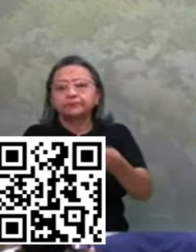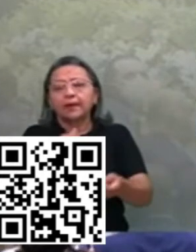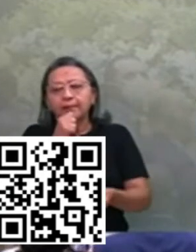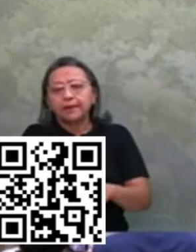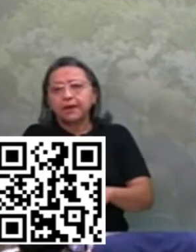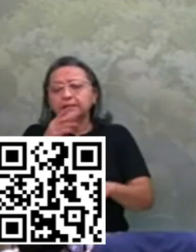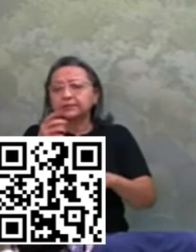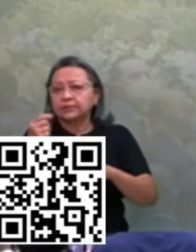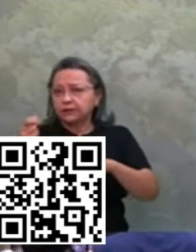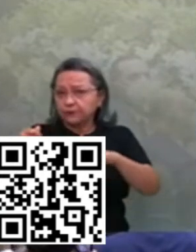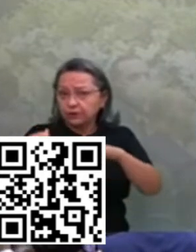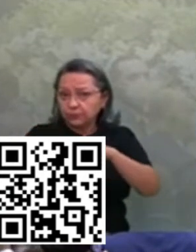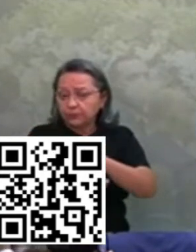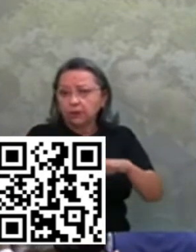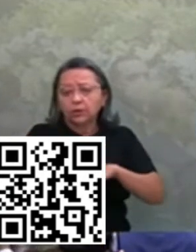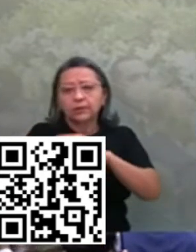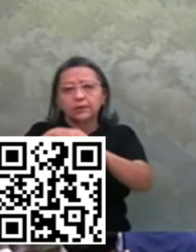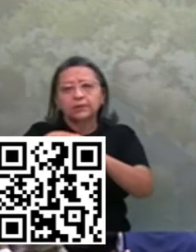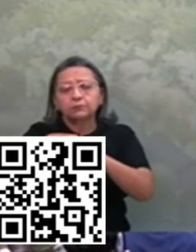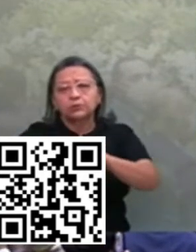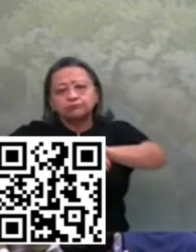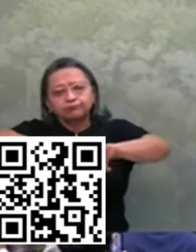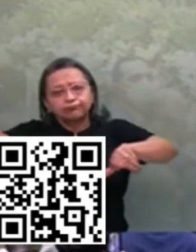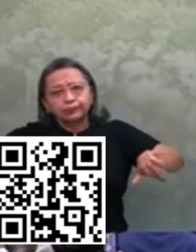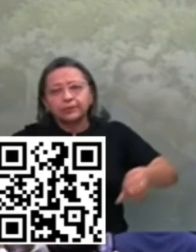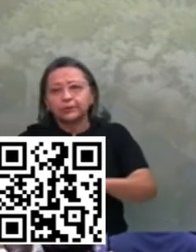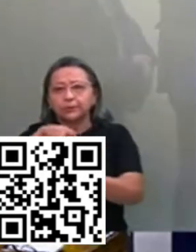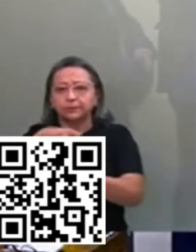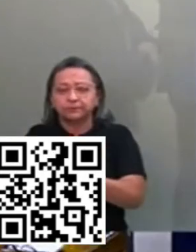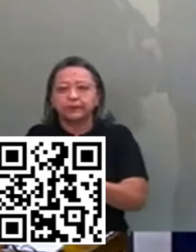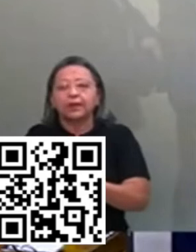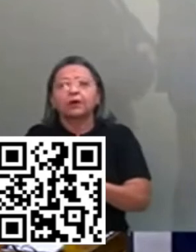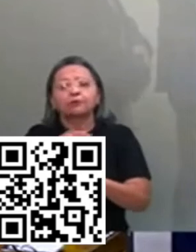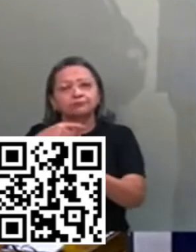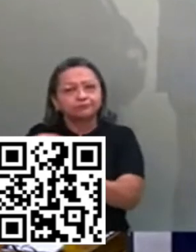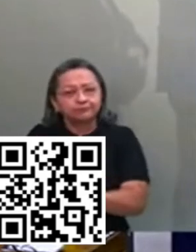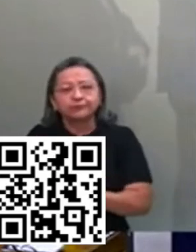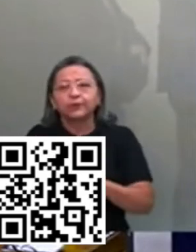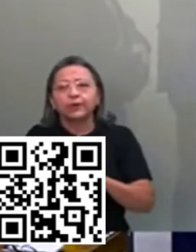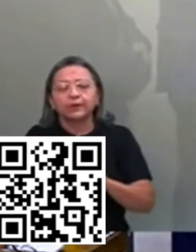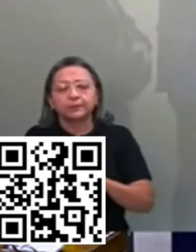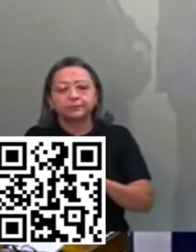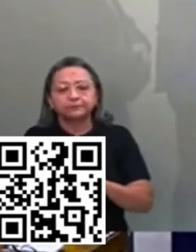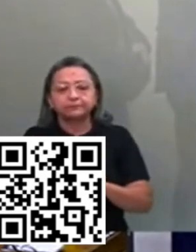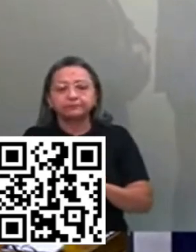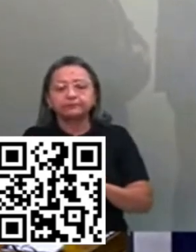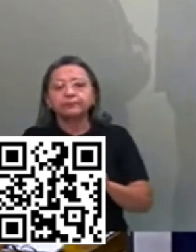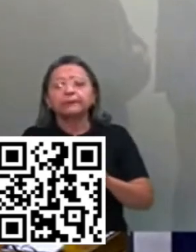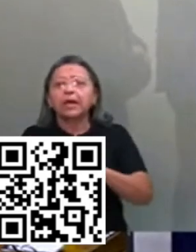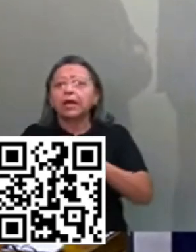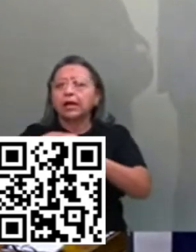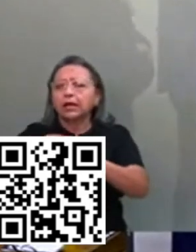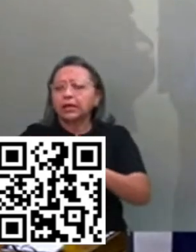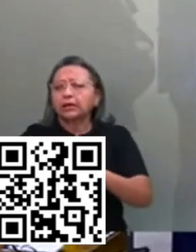mais investimentos para o transporte multimodal do país, otimizando o escoamento, a